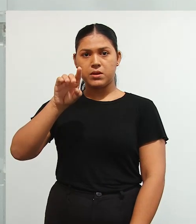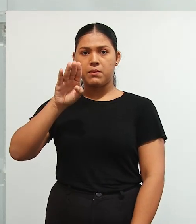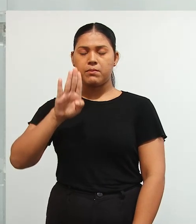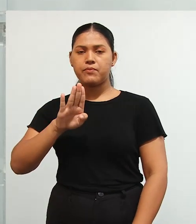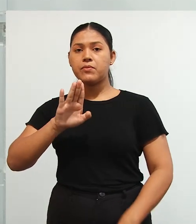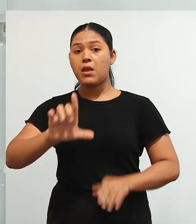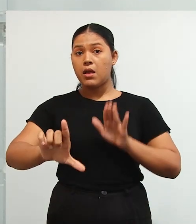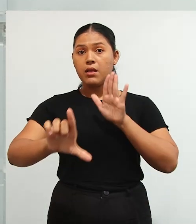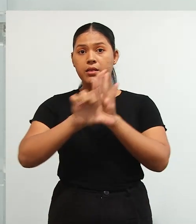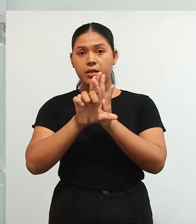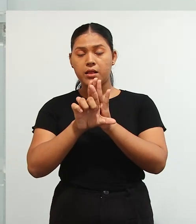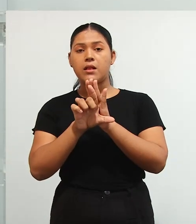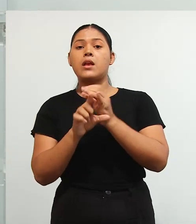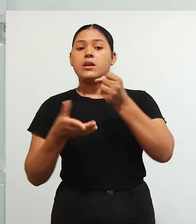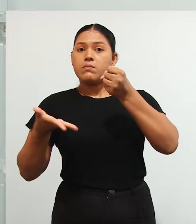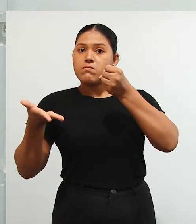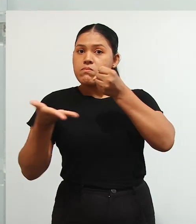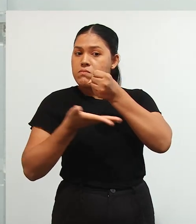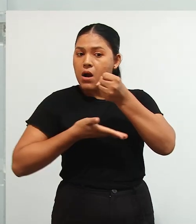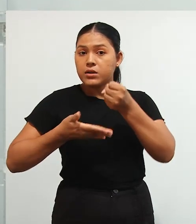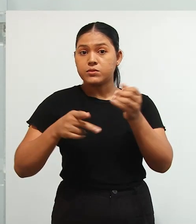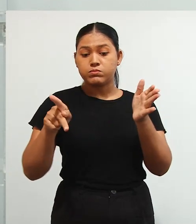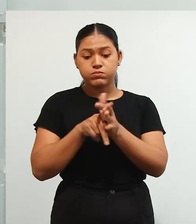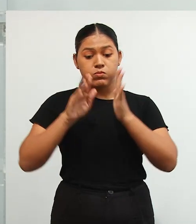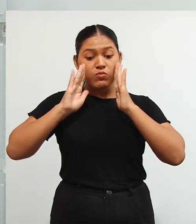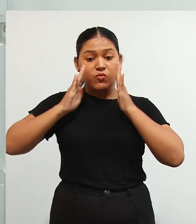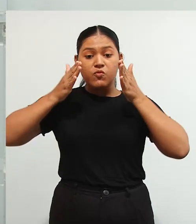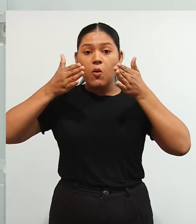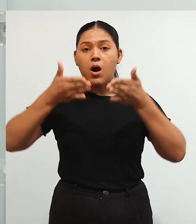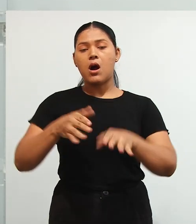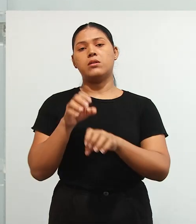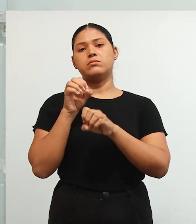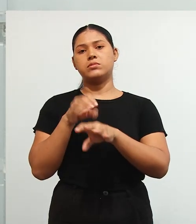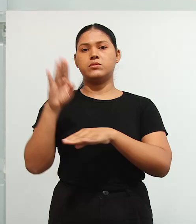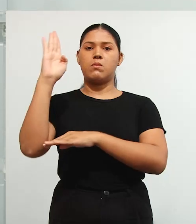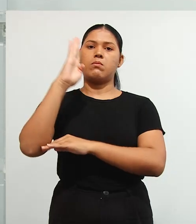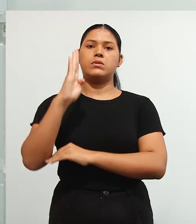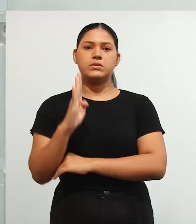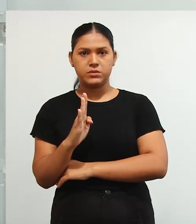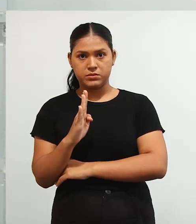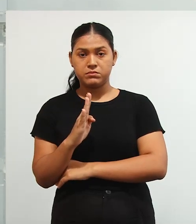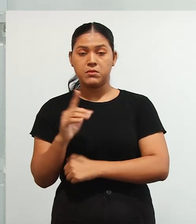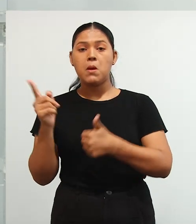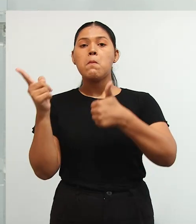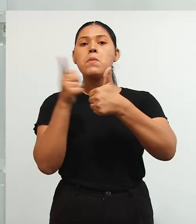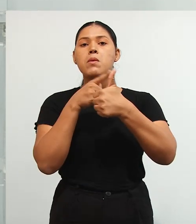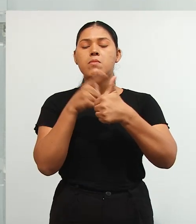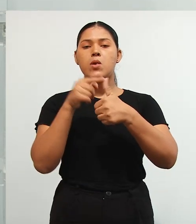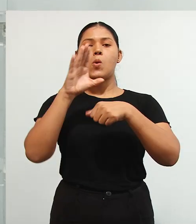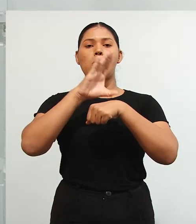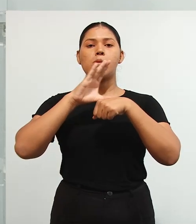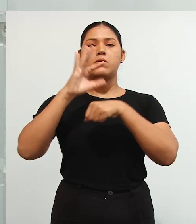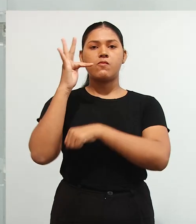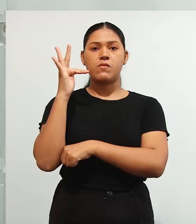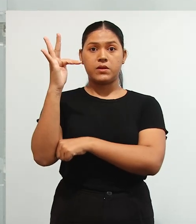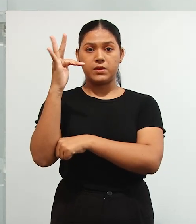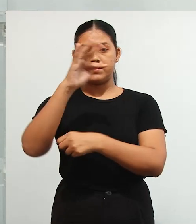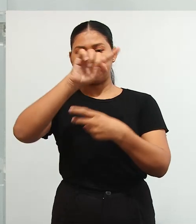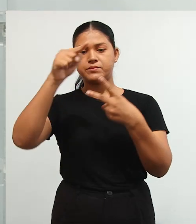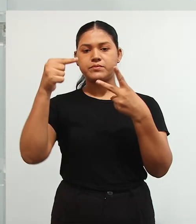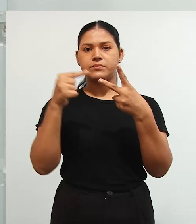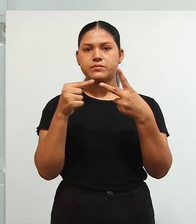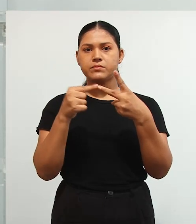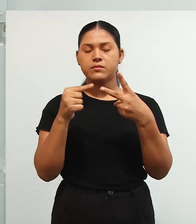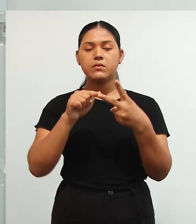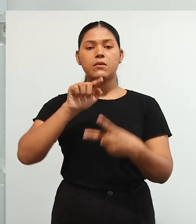Lei de Diretriz e Base da Educação Nacional. Abaixo da Constituição Federal, é a principal legislação para as políticas